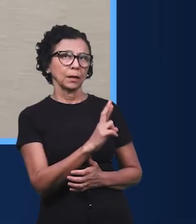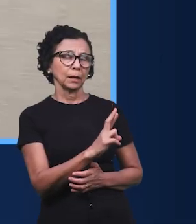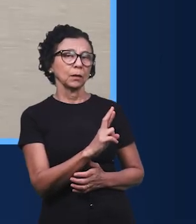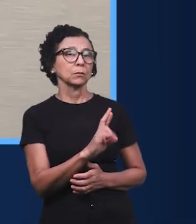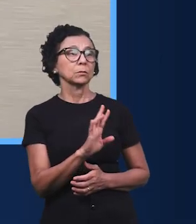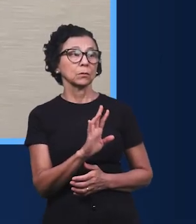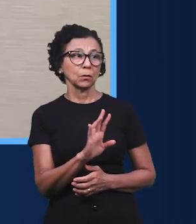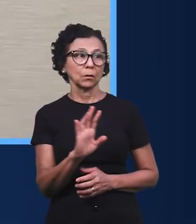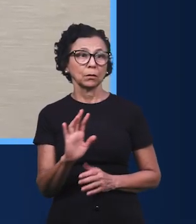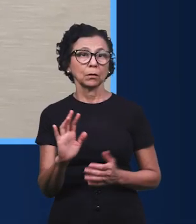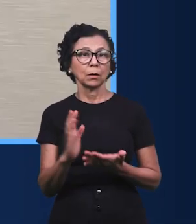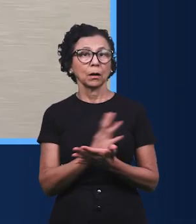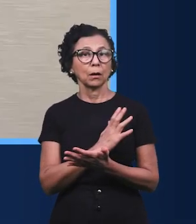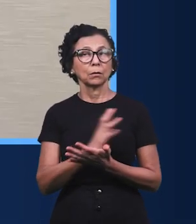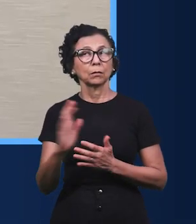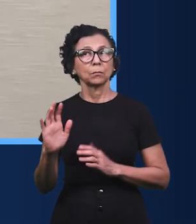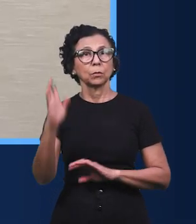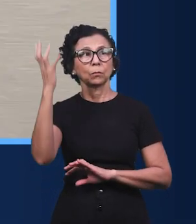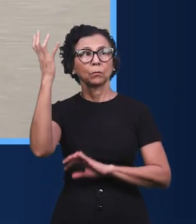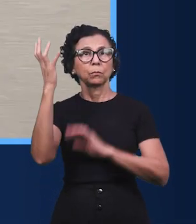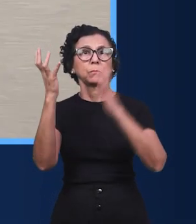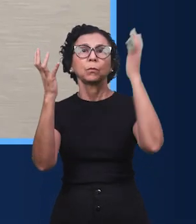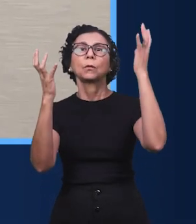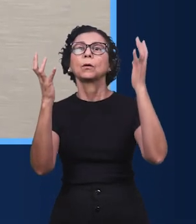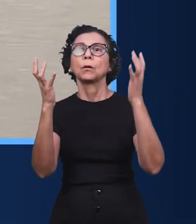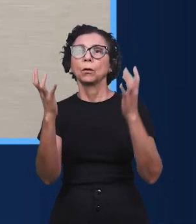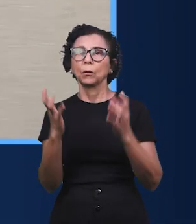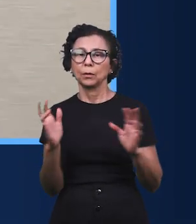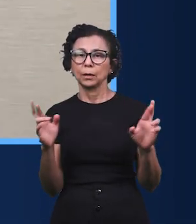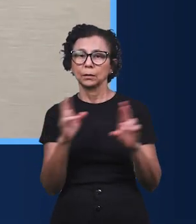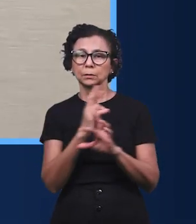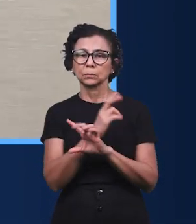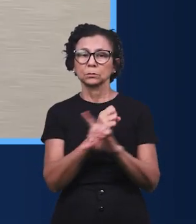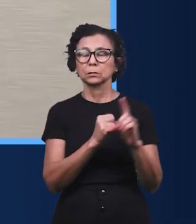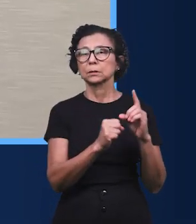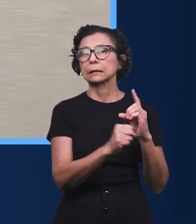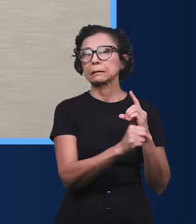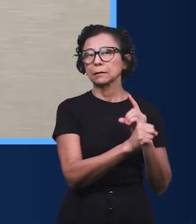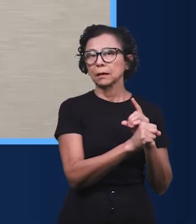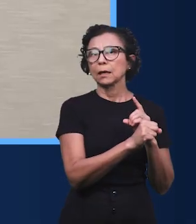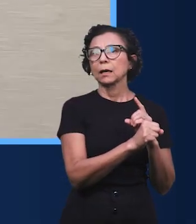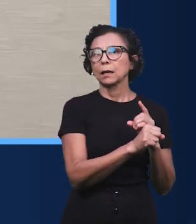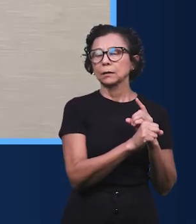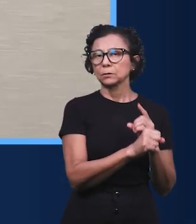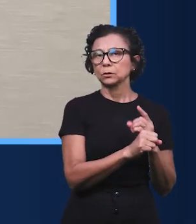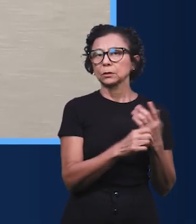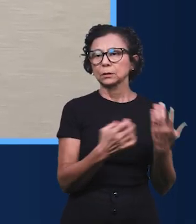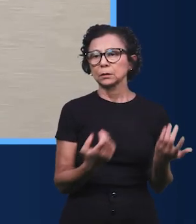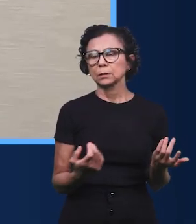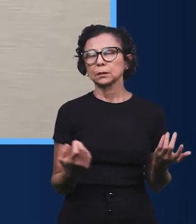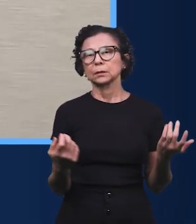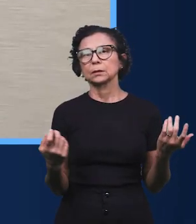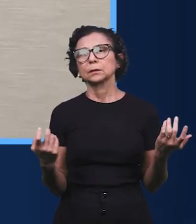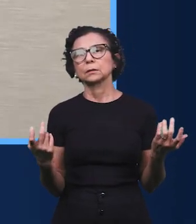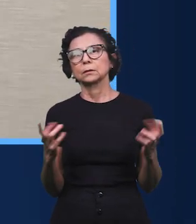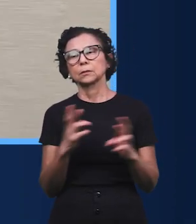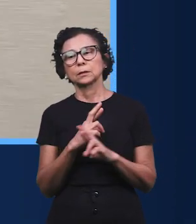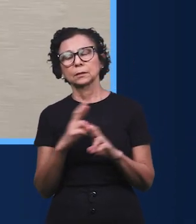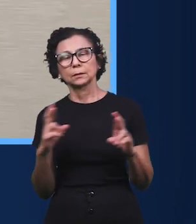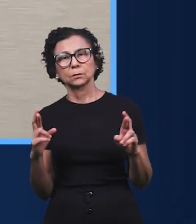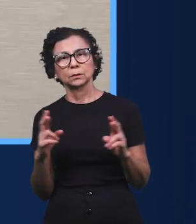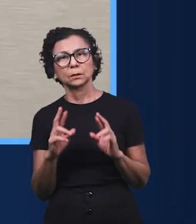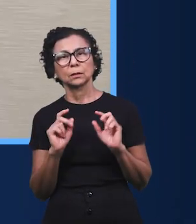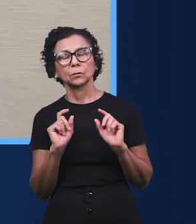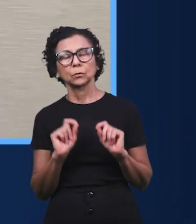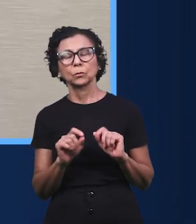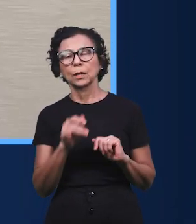alguns acontecimentos estariam envolvendo a sociedade, as pessoas que estariam relacionados a este fato. Como